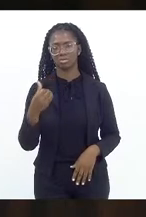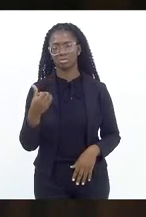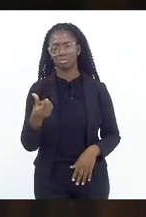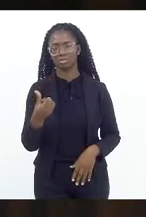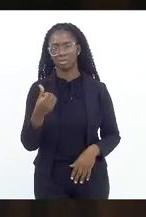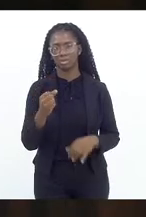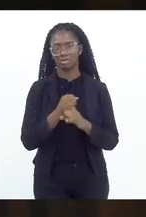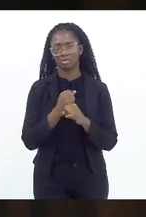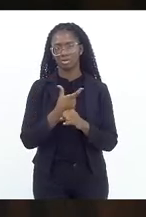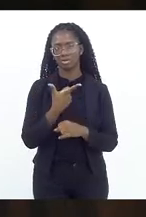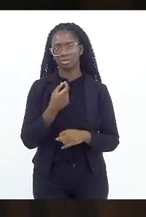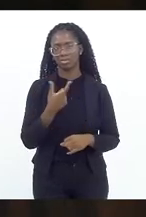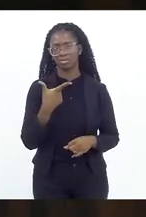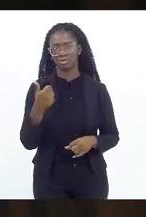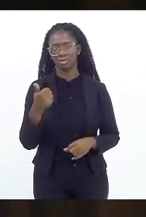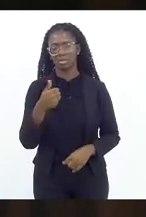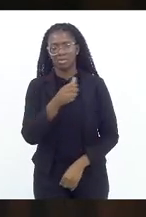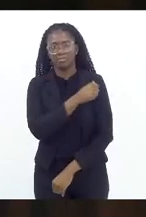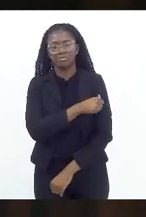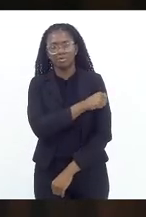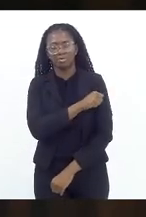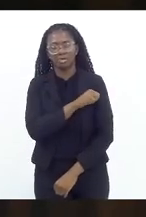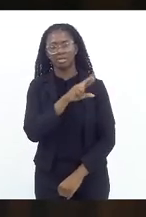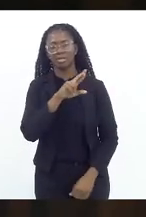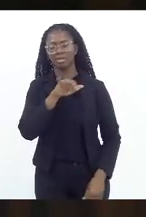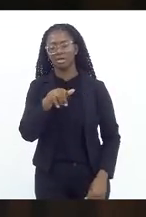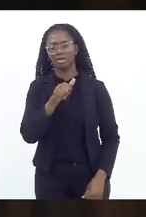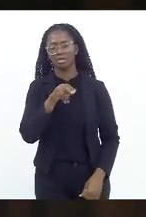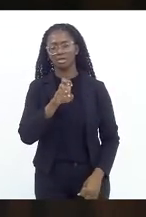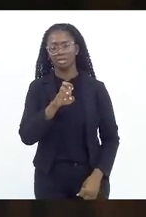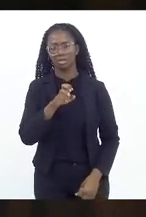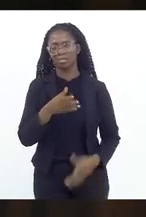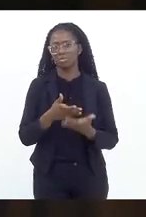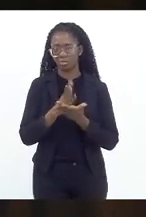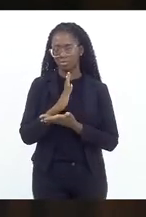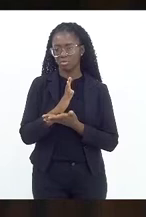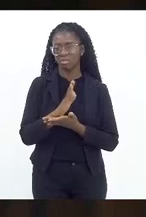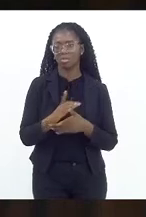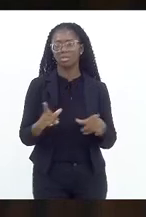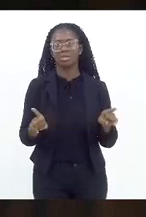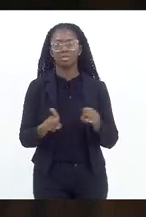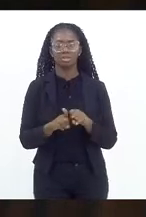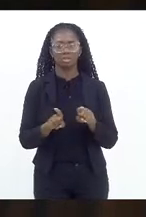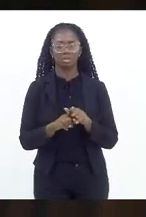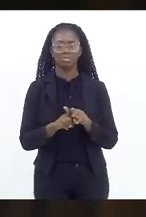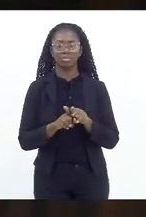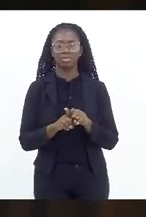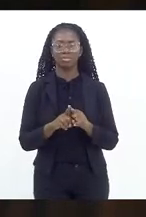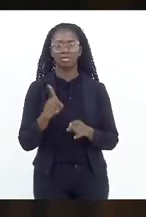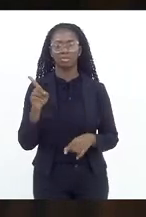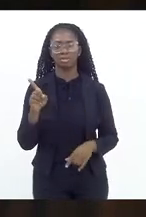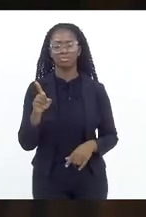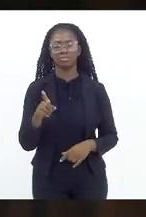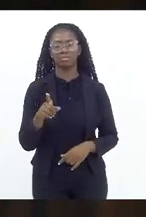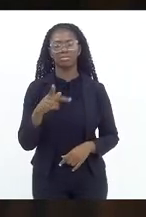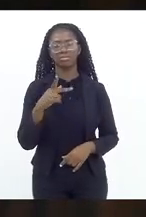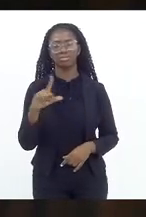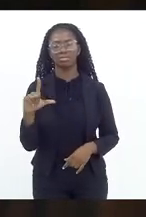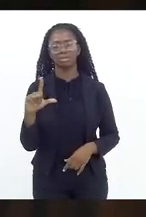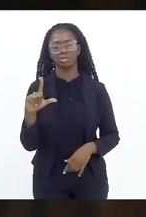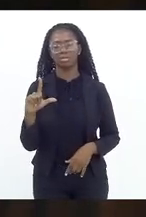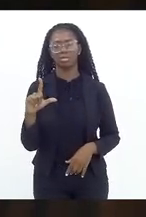4586/2021, da deputada enfermeira Rejane. Os senhores que aprovam permaneçam como estão. Aprovados. Há sobre a mesa requerimento de inclusão na ordem do dia do